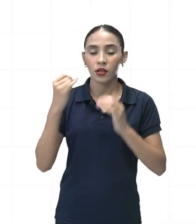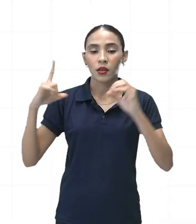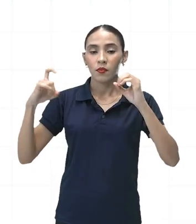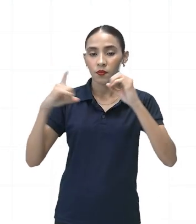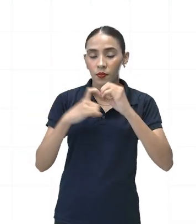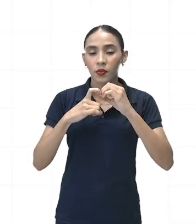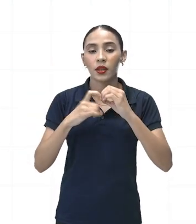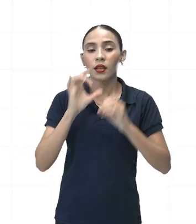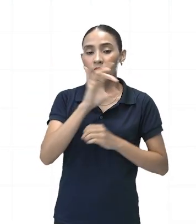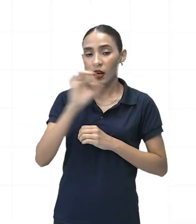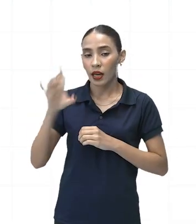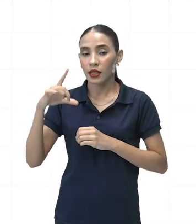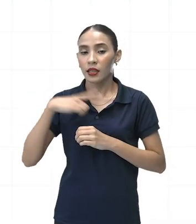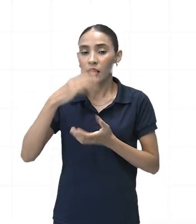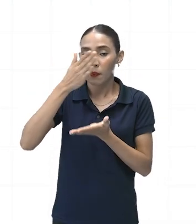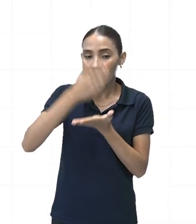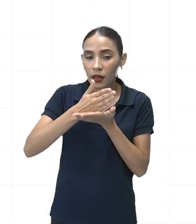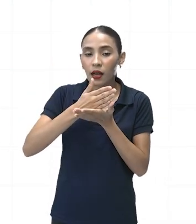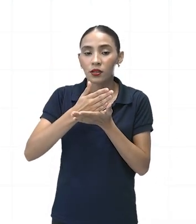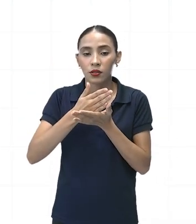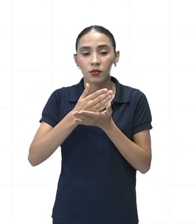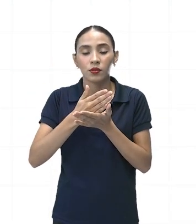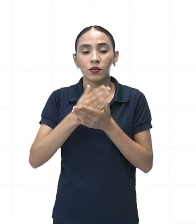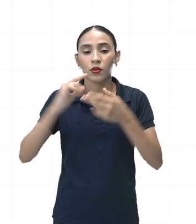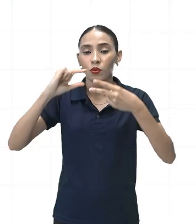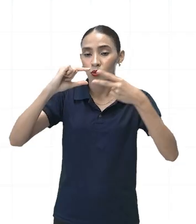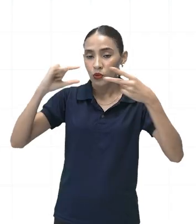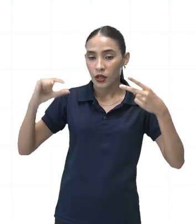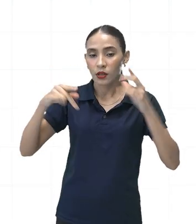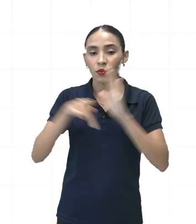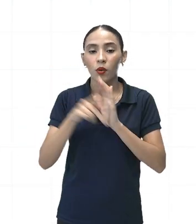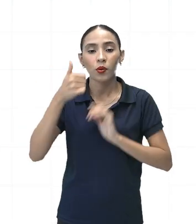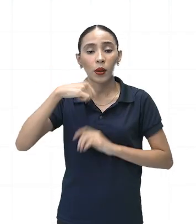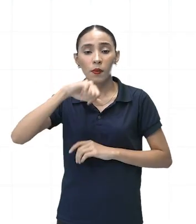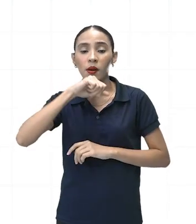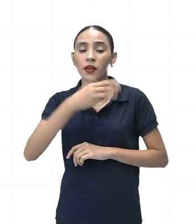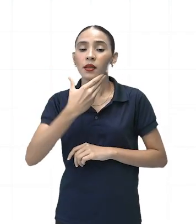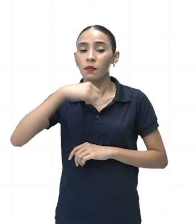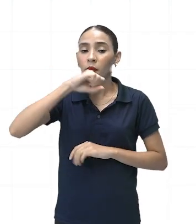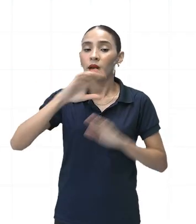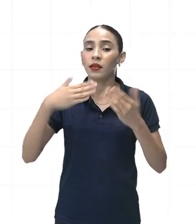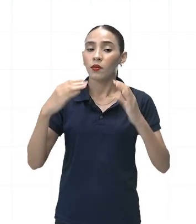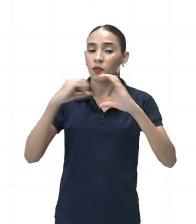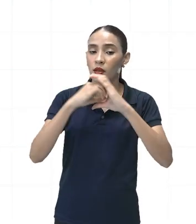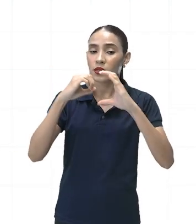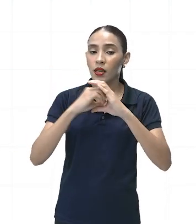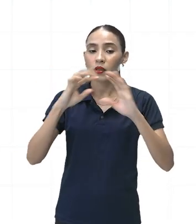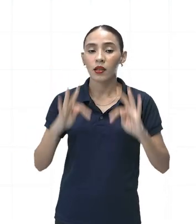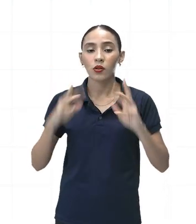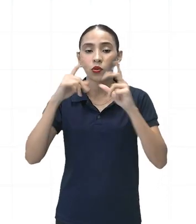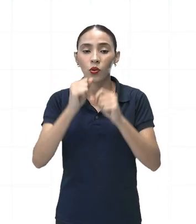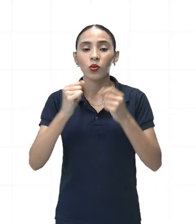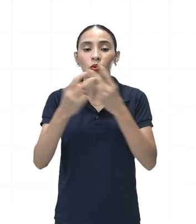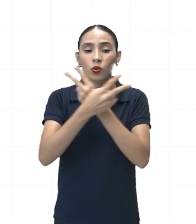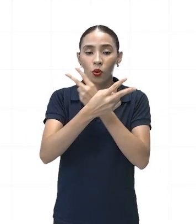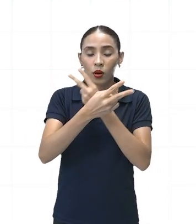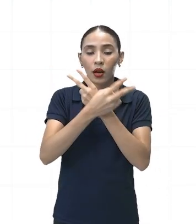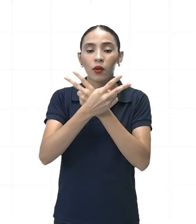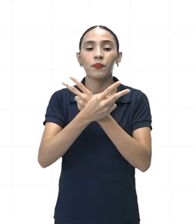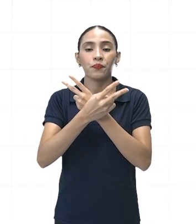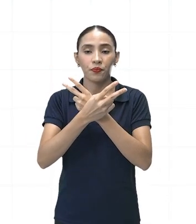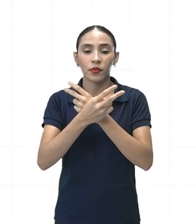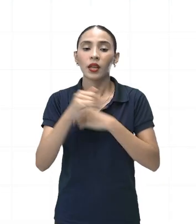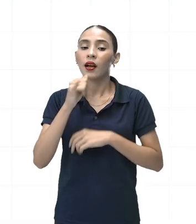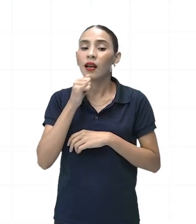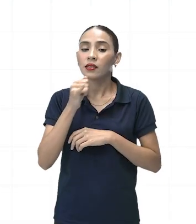gametas, garantindo que cada um receba apenas metade dos genes dos pais. Então, uma célula que carrega o total de